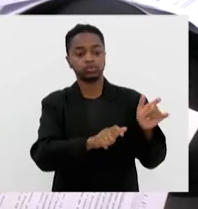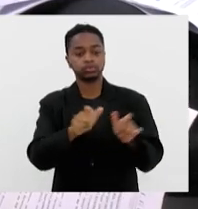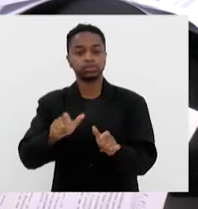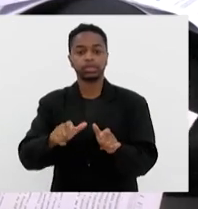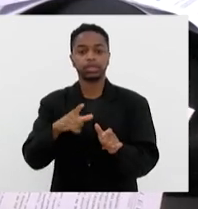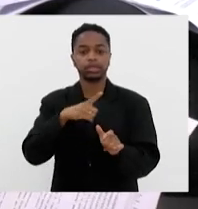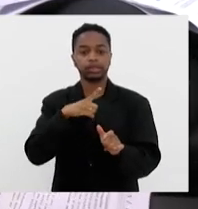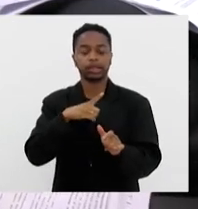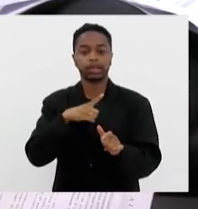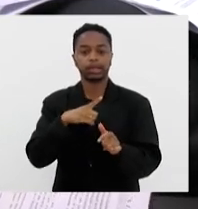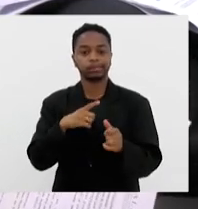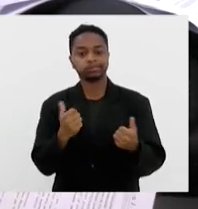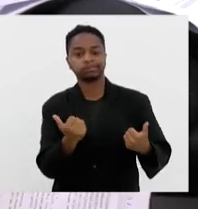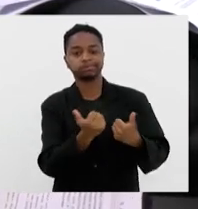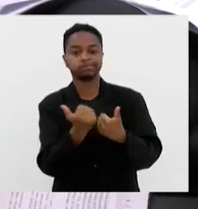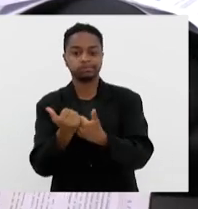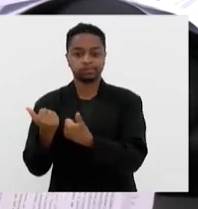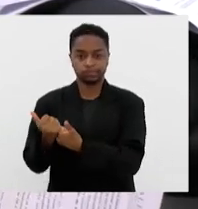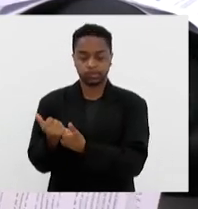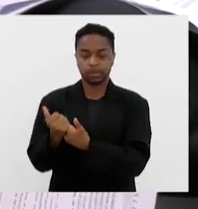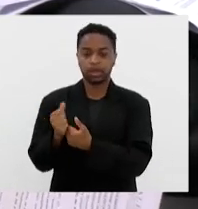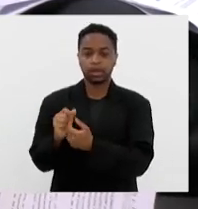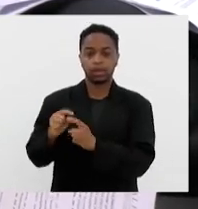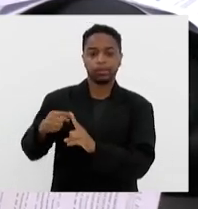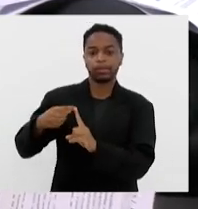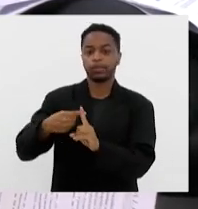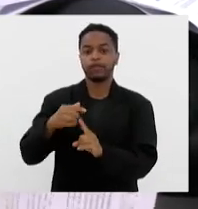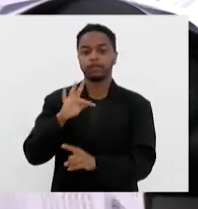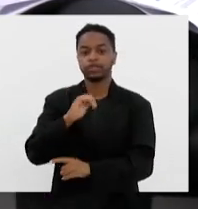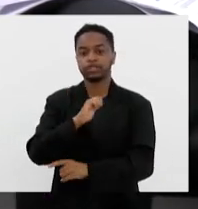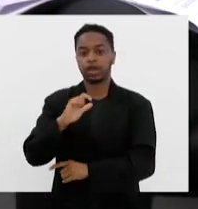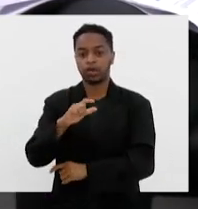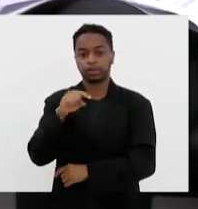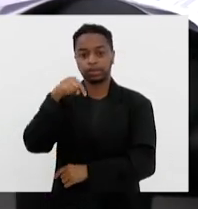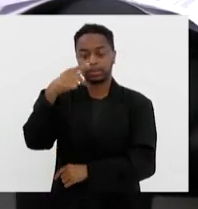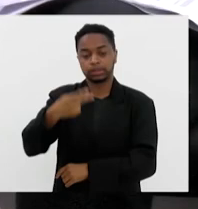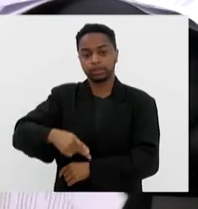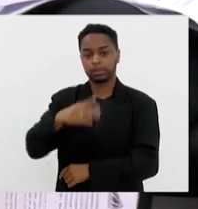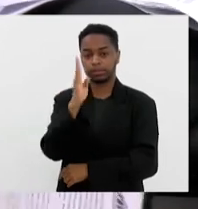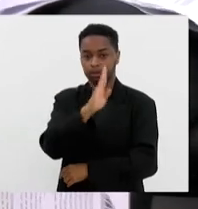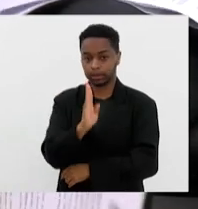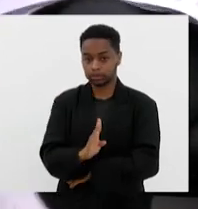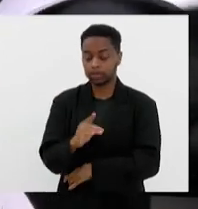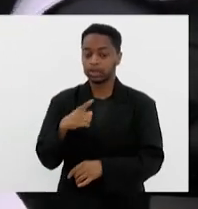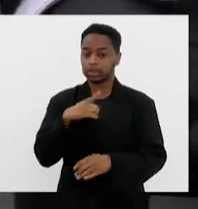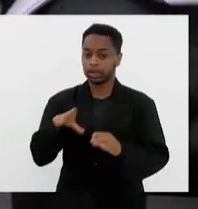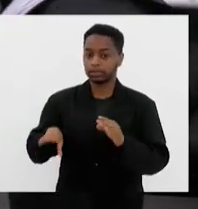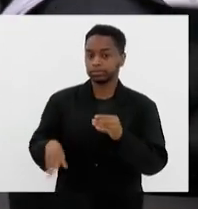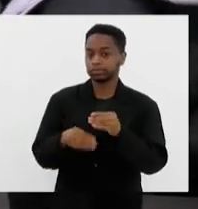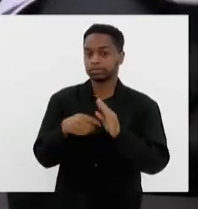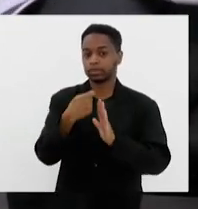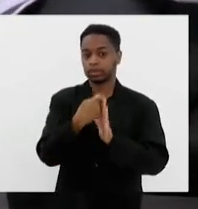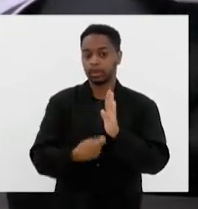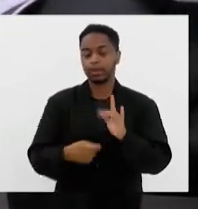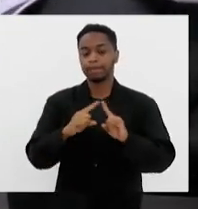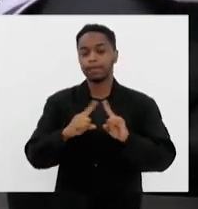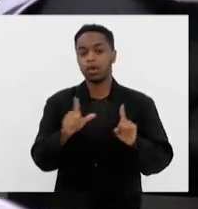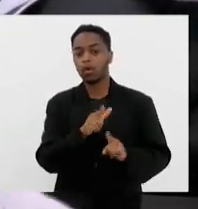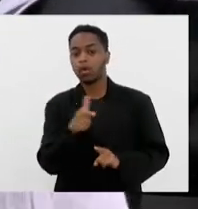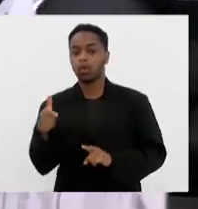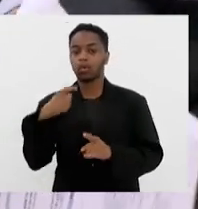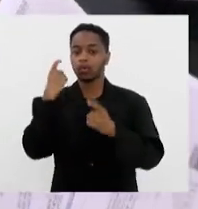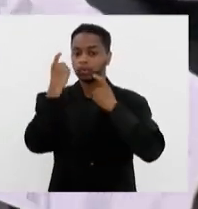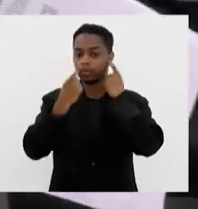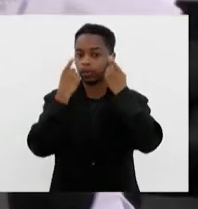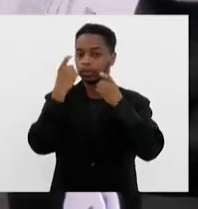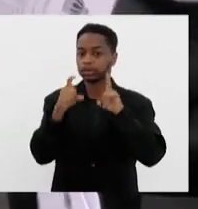inteiro. Então, a reforma tributária botou isso no texto. Mas ainda teve uma outra preocupação